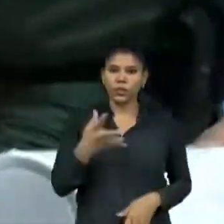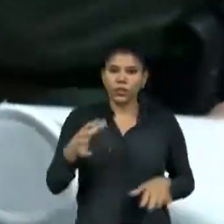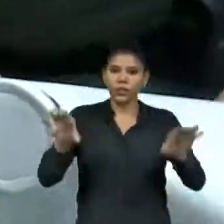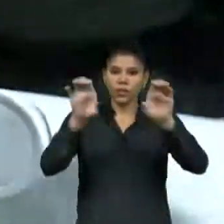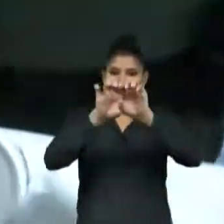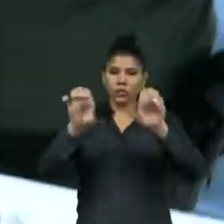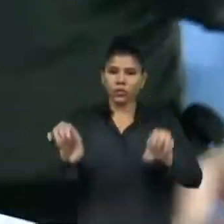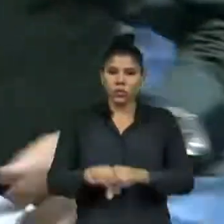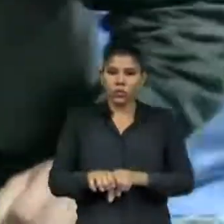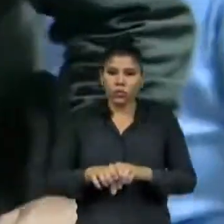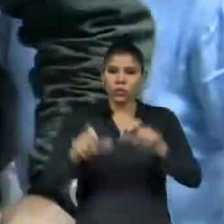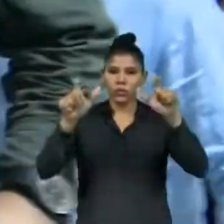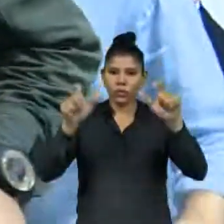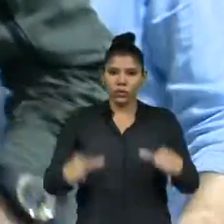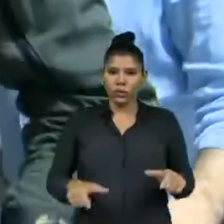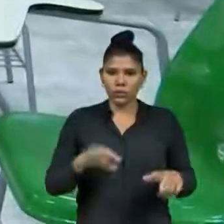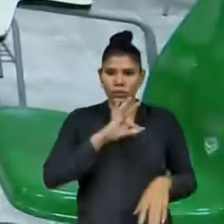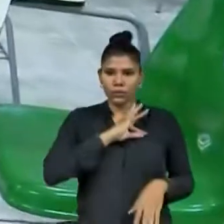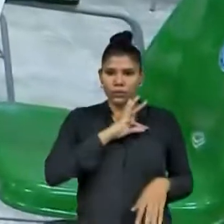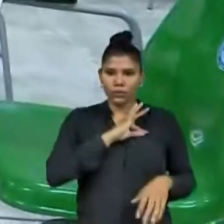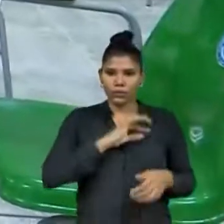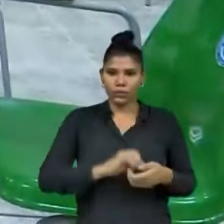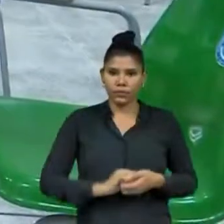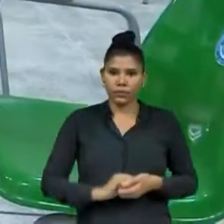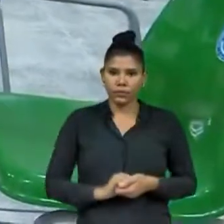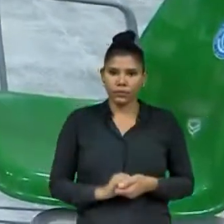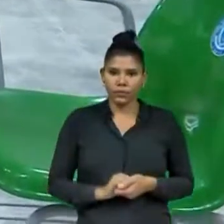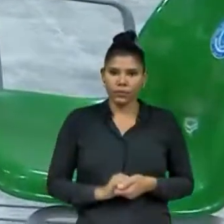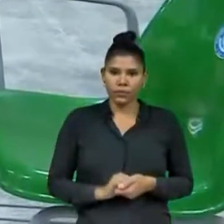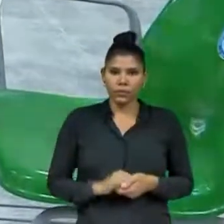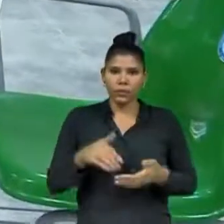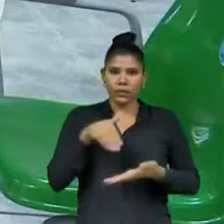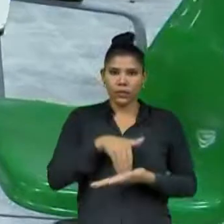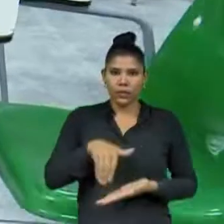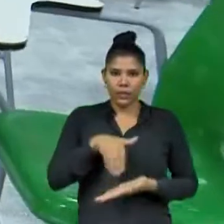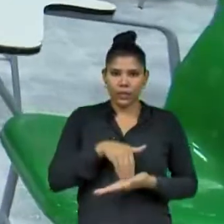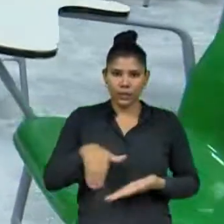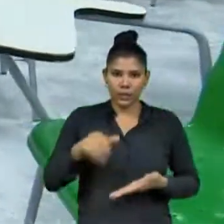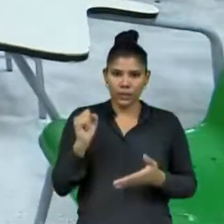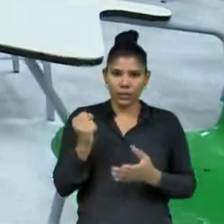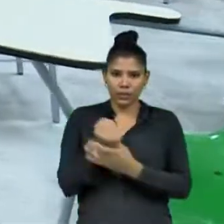companhia do 17º Batalhão. O secretário de Segurança Pública